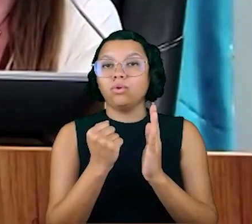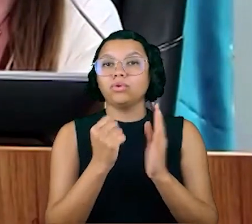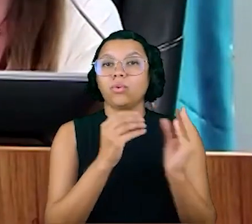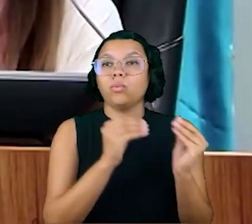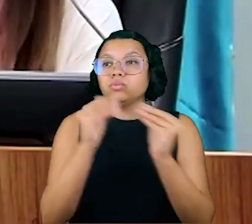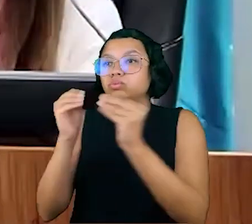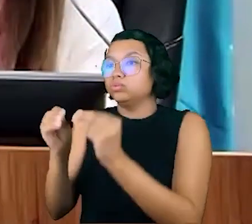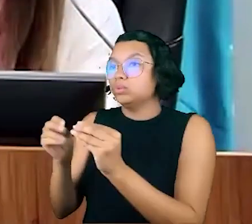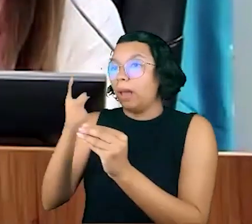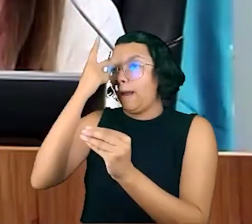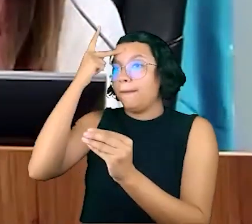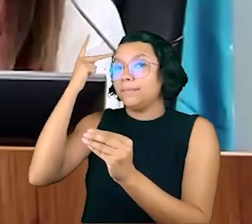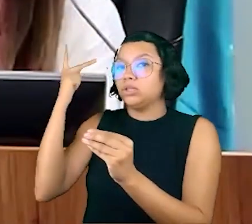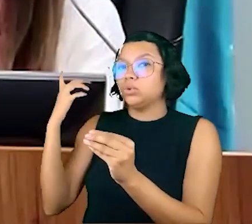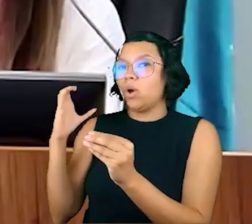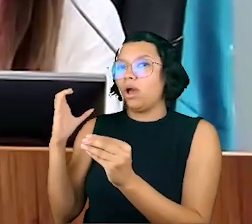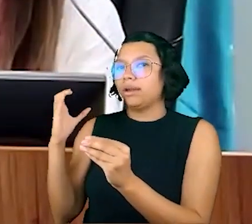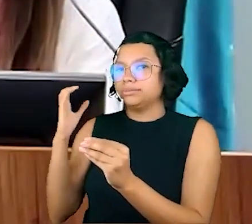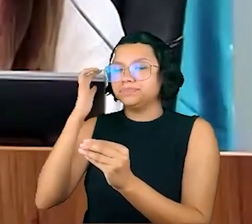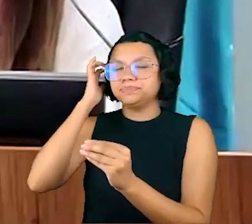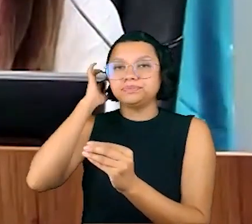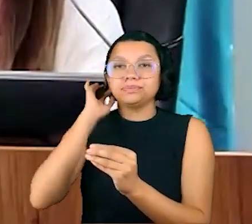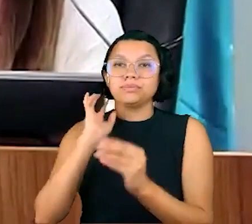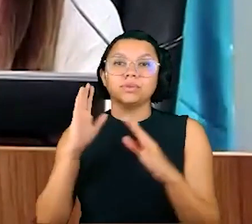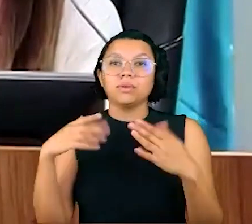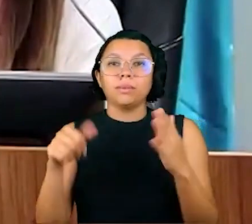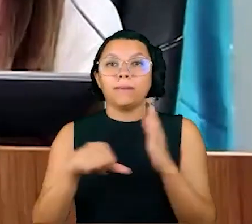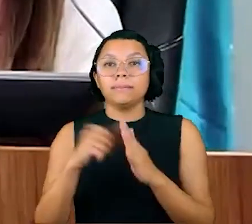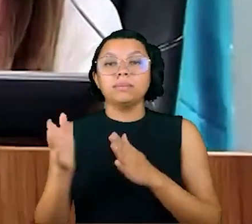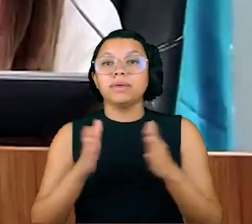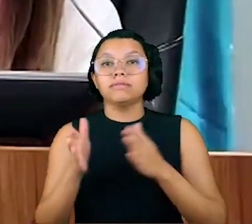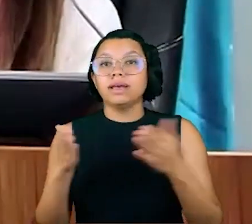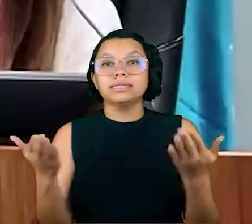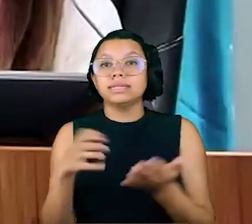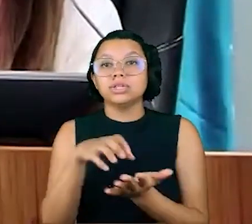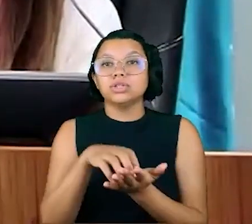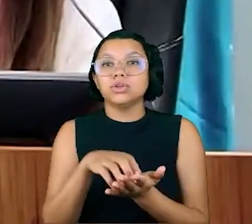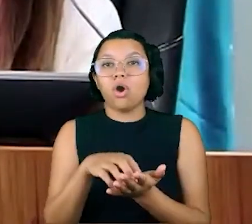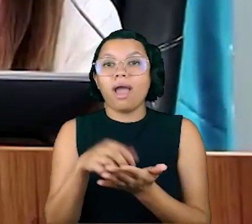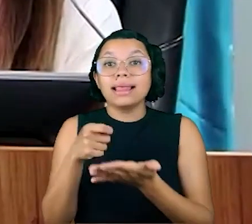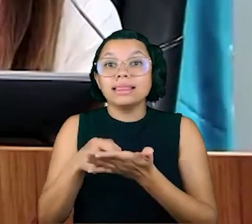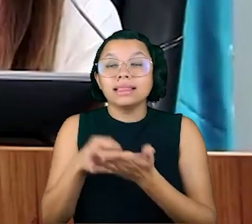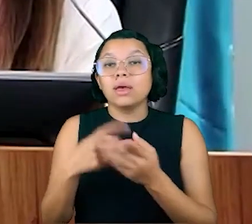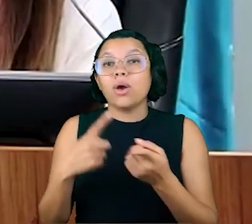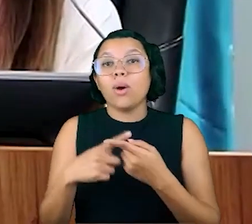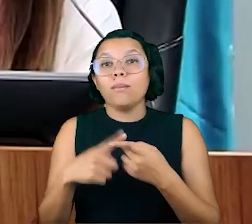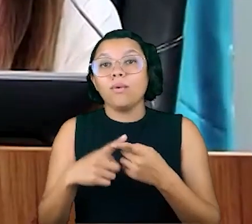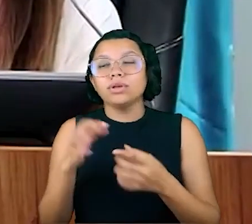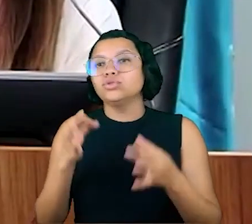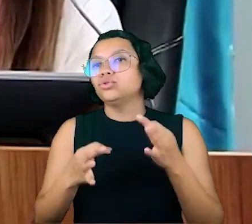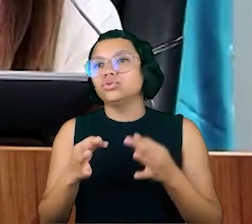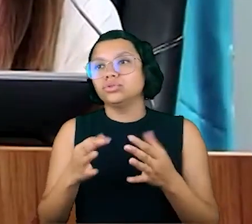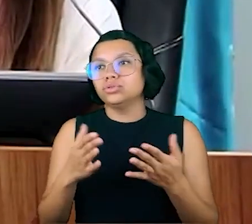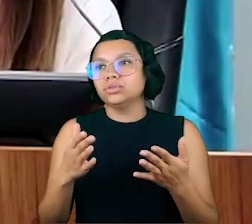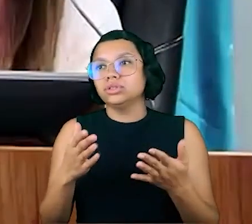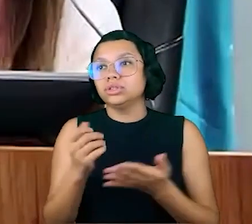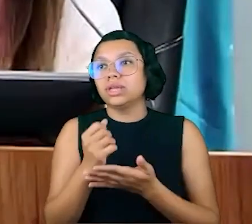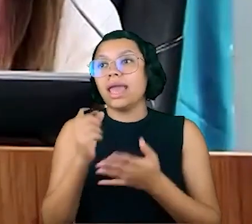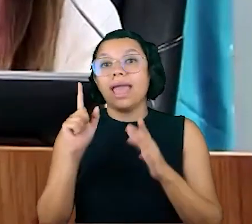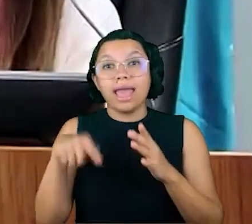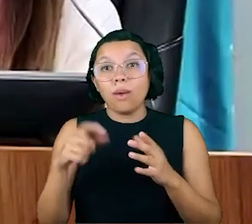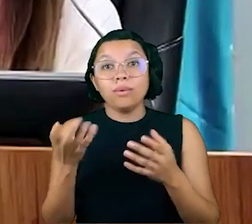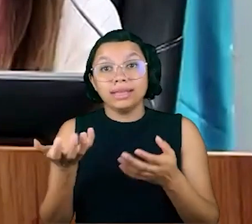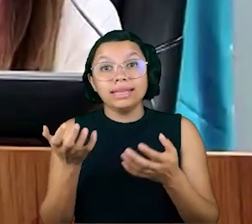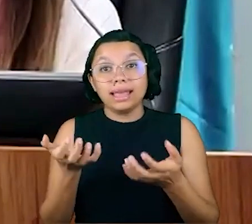credor. A primeira fase, para esses órgãos, é a determinante, porque é justamente o que você falou antes que eles